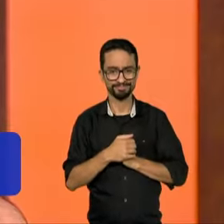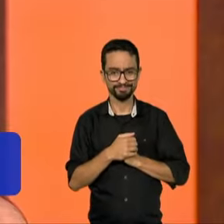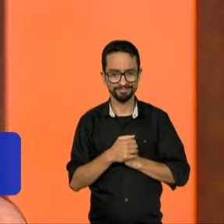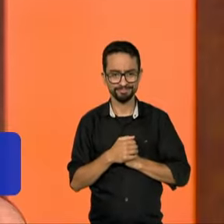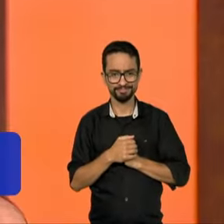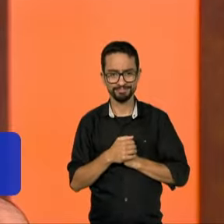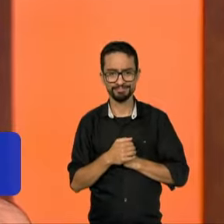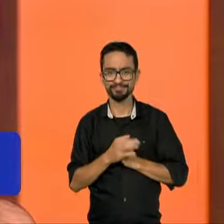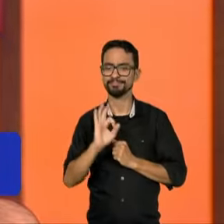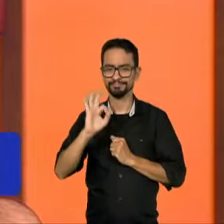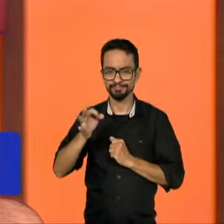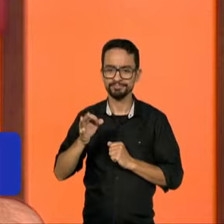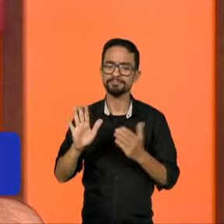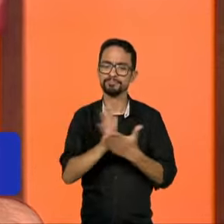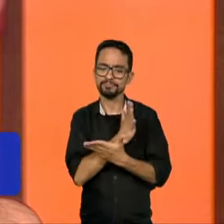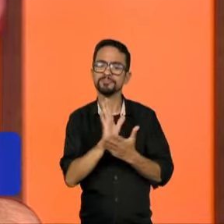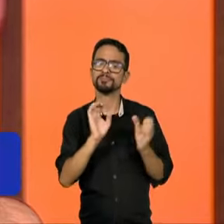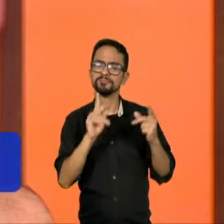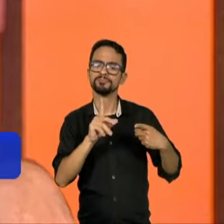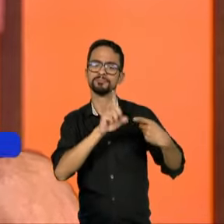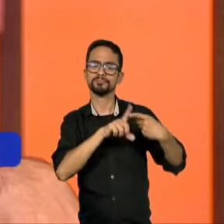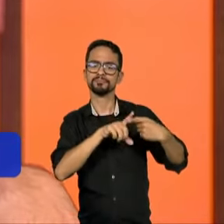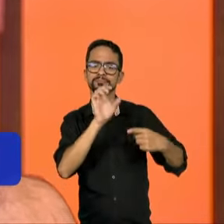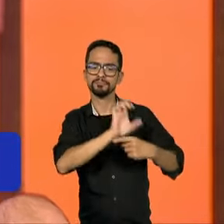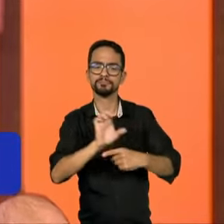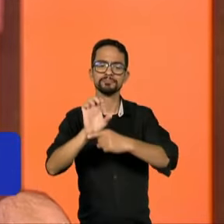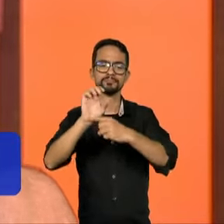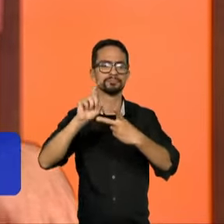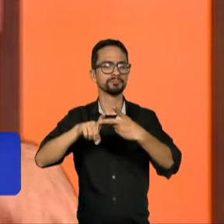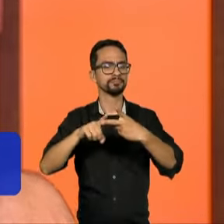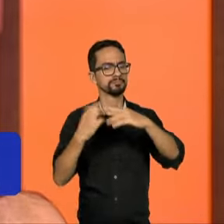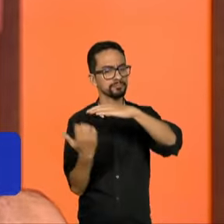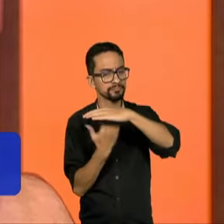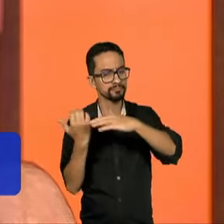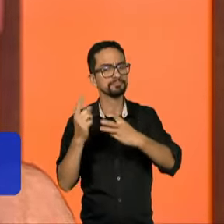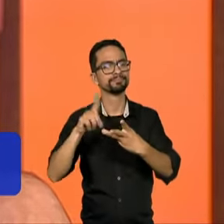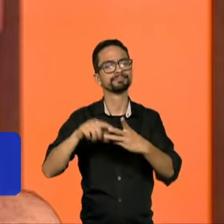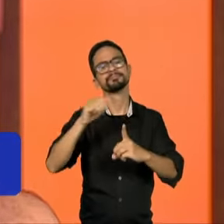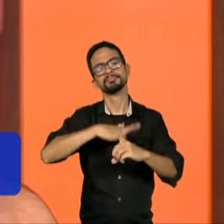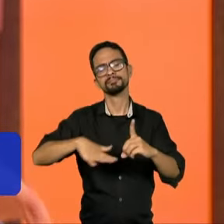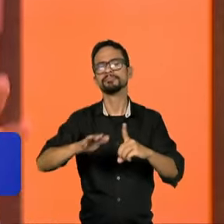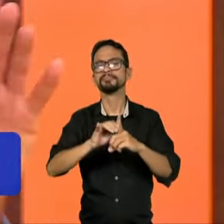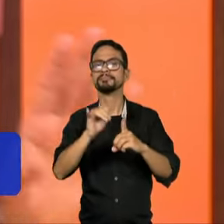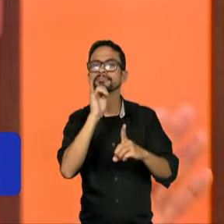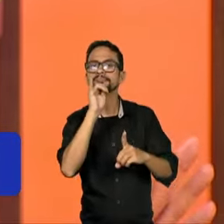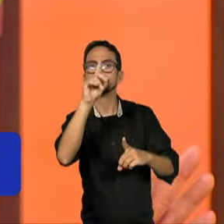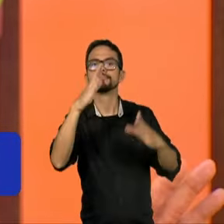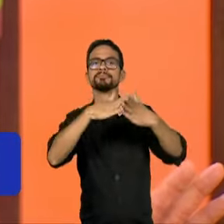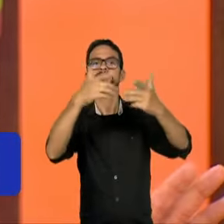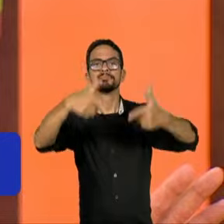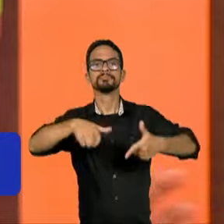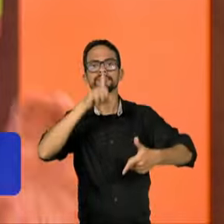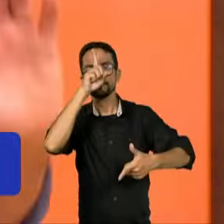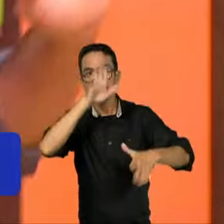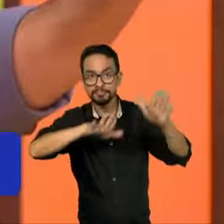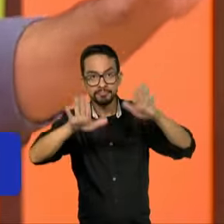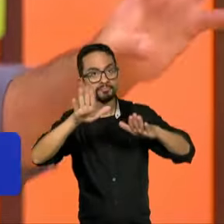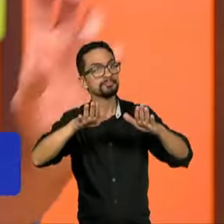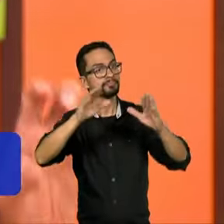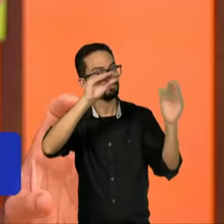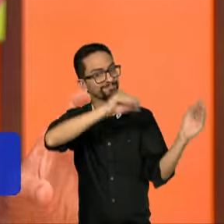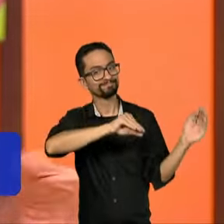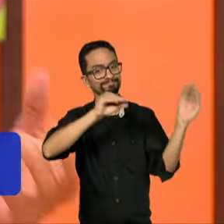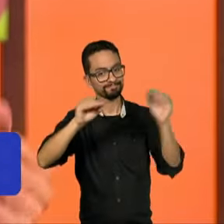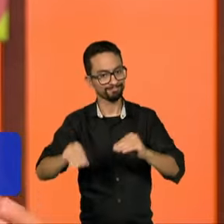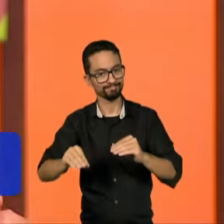serem feitas pelo Estado, pelas empresas e pela população. Pela população. Você mora numa área de risco? Tente sair daí. Tente ir para uma